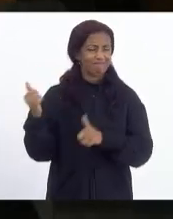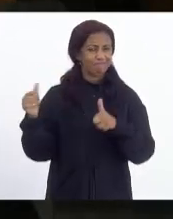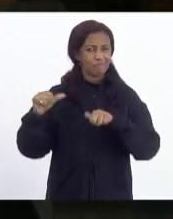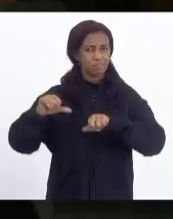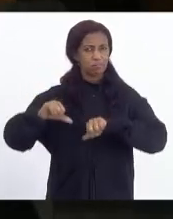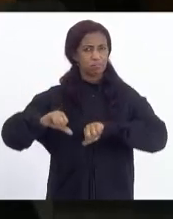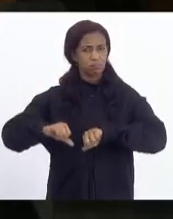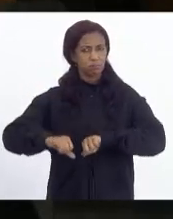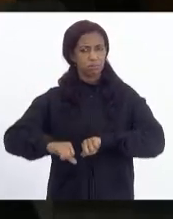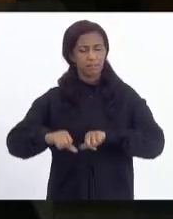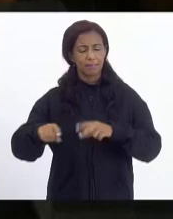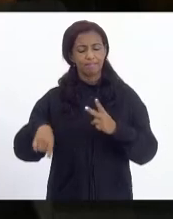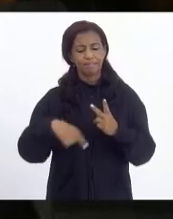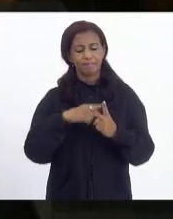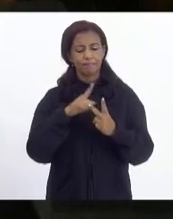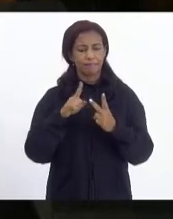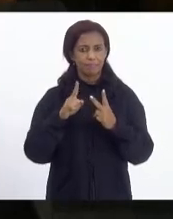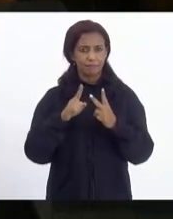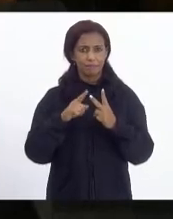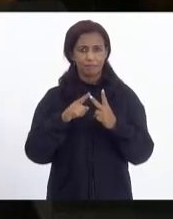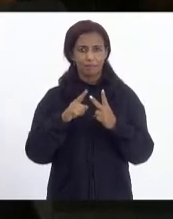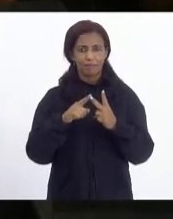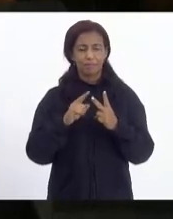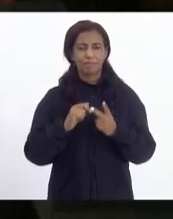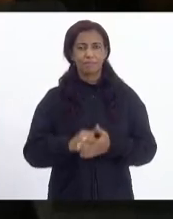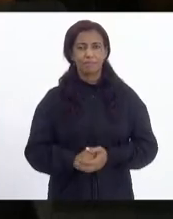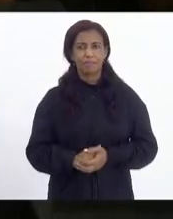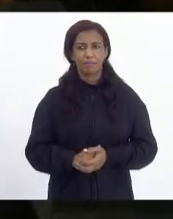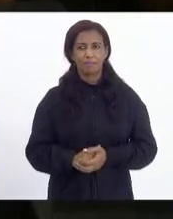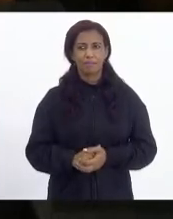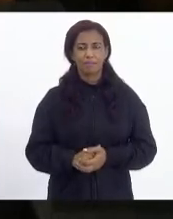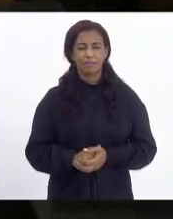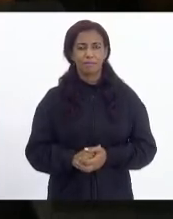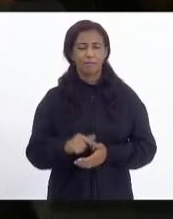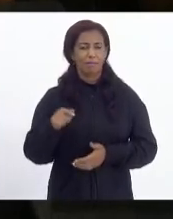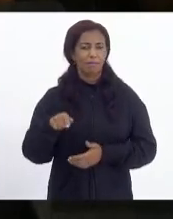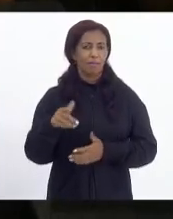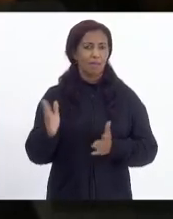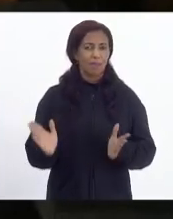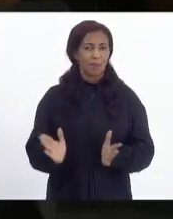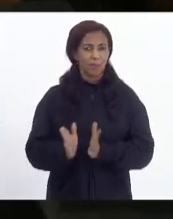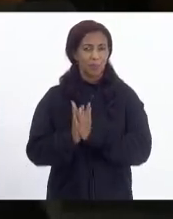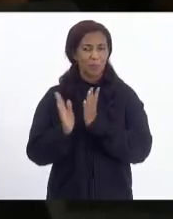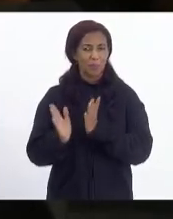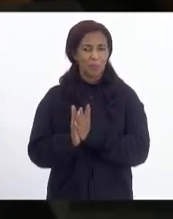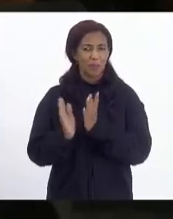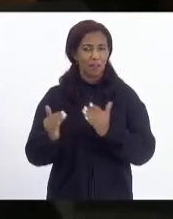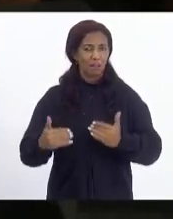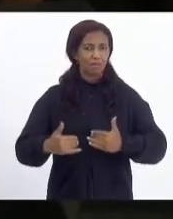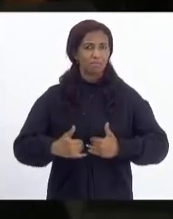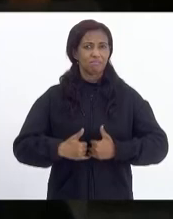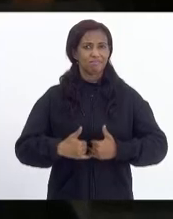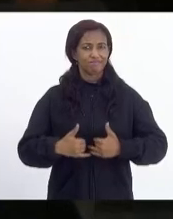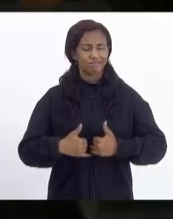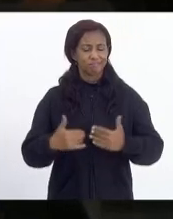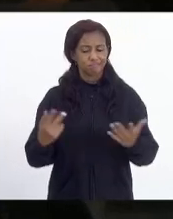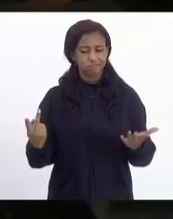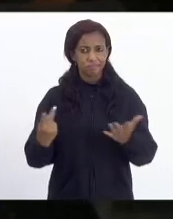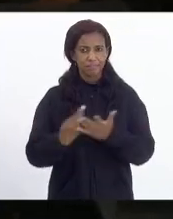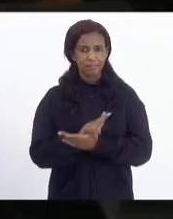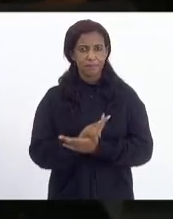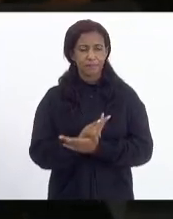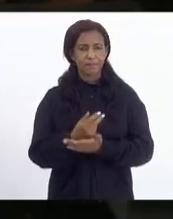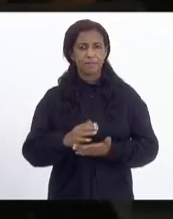e na segunda vertente é a vertente da da pobreza e da miséria que